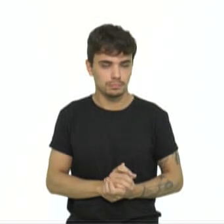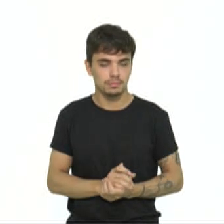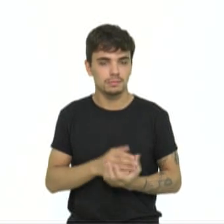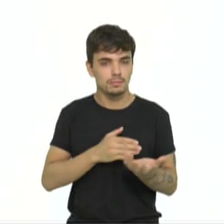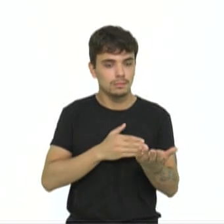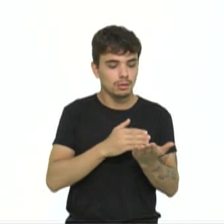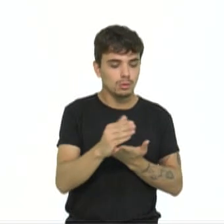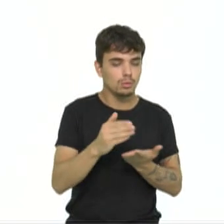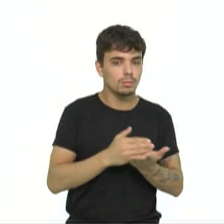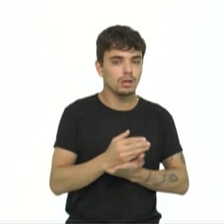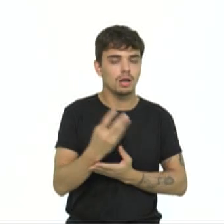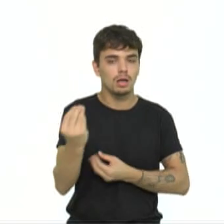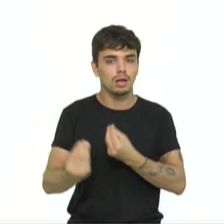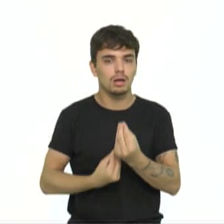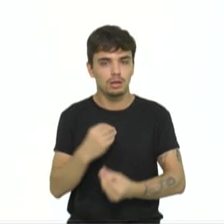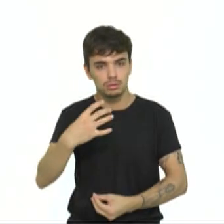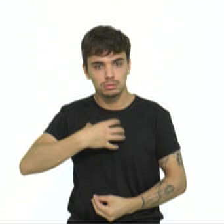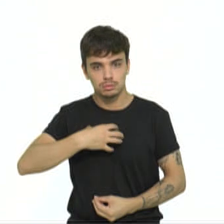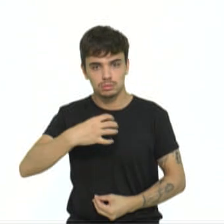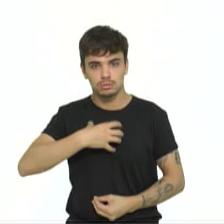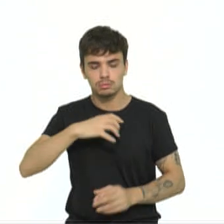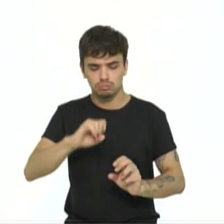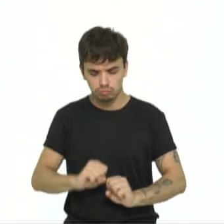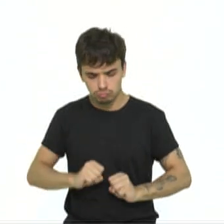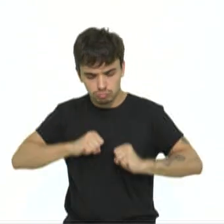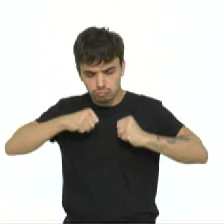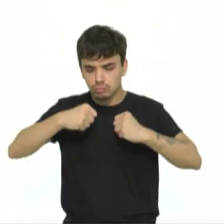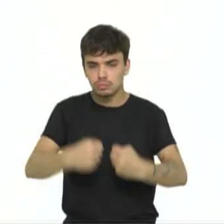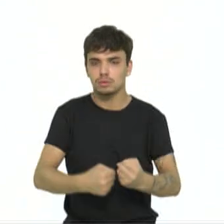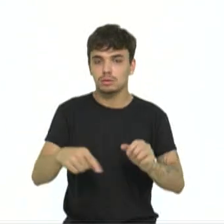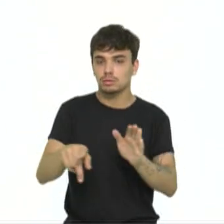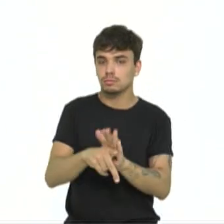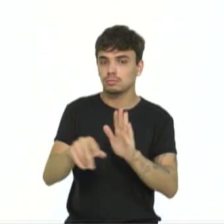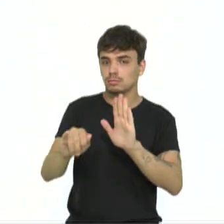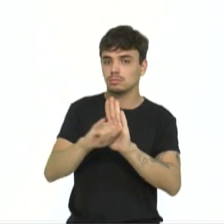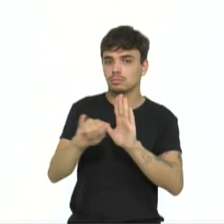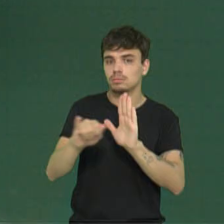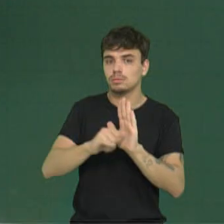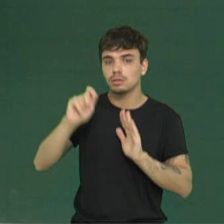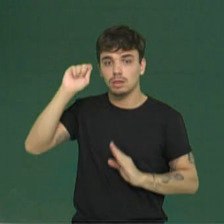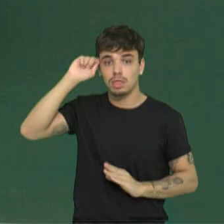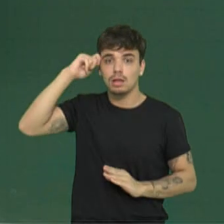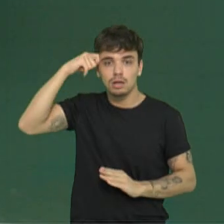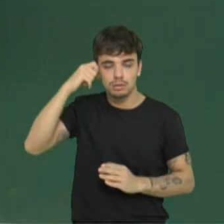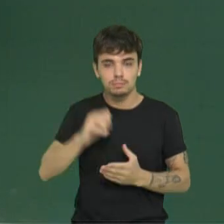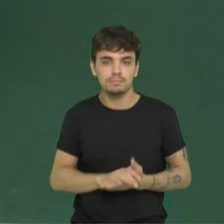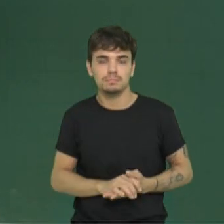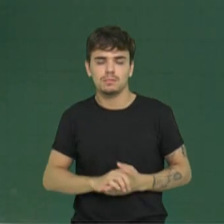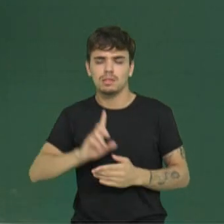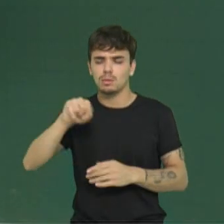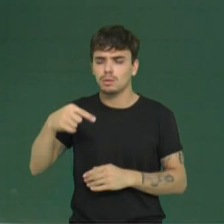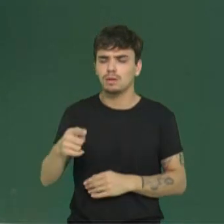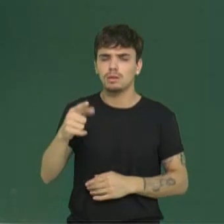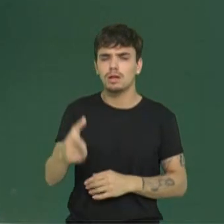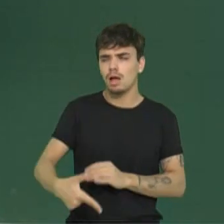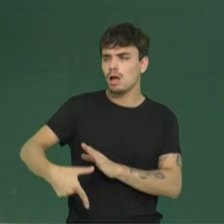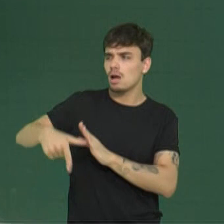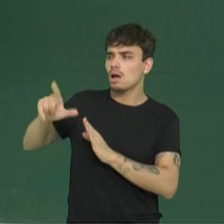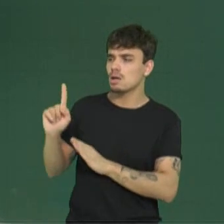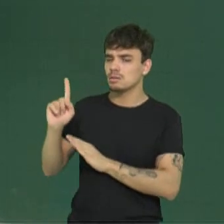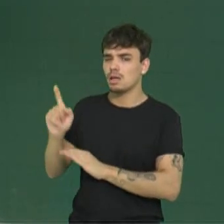a ser uma forma de atitude e identidade negra, né? Então, aquilo que antes era um